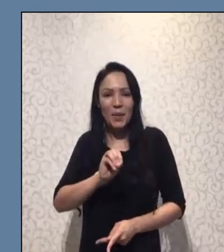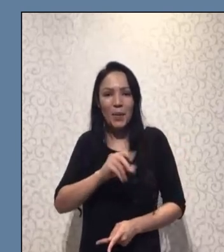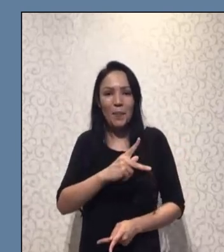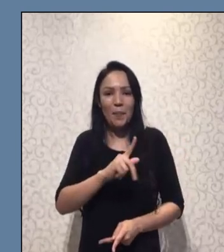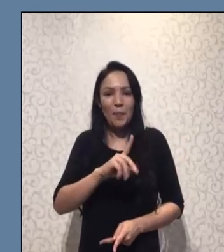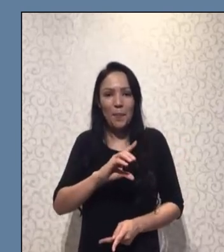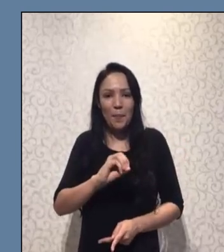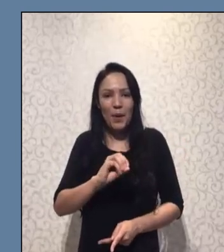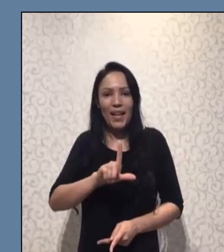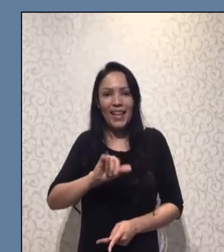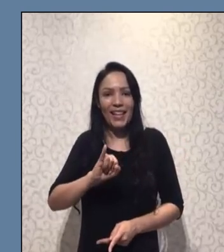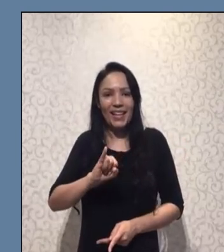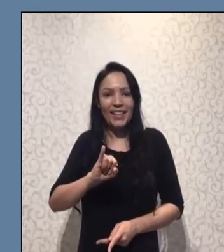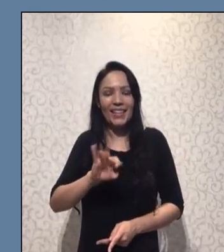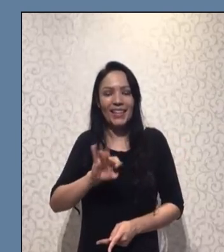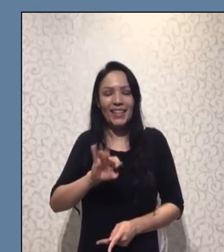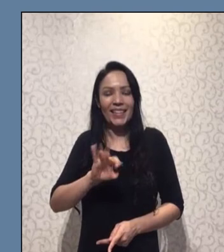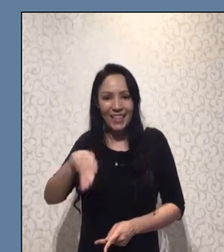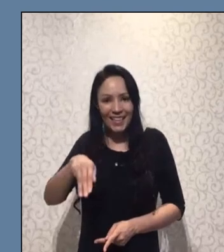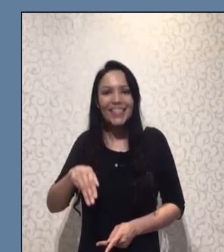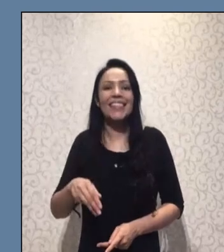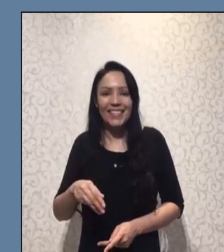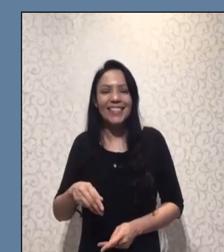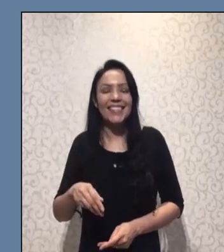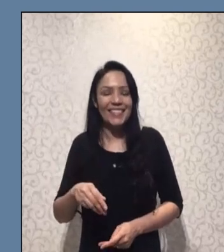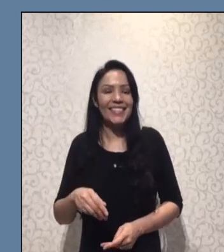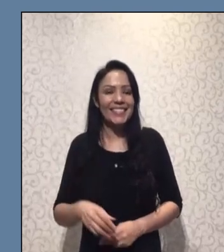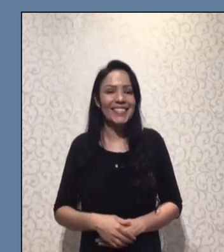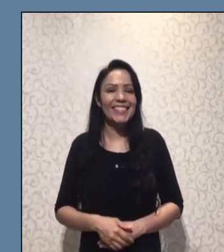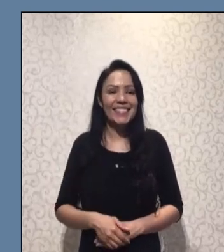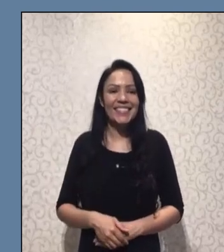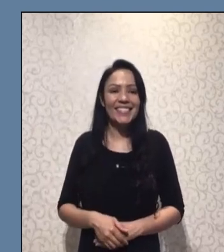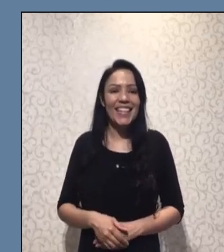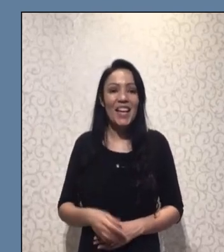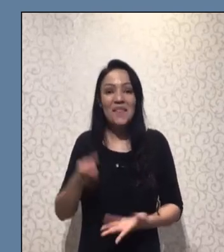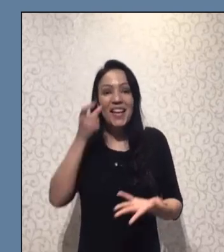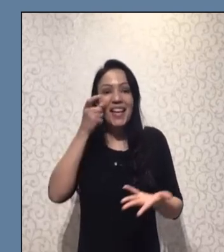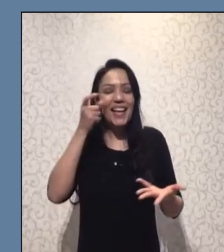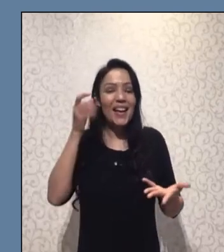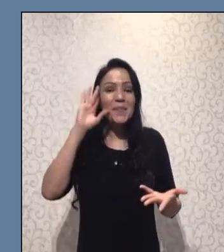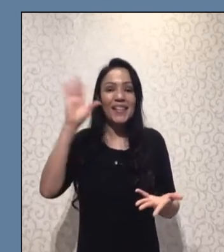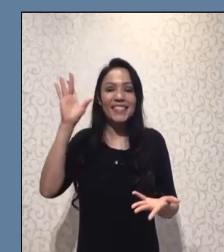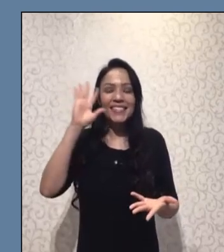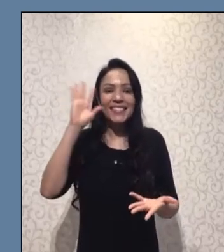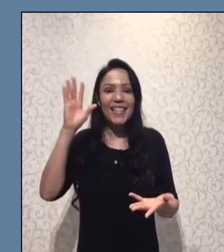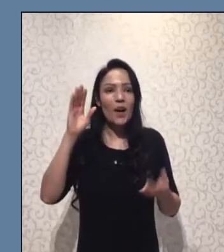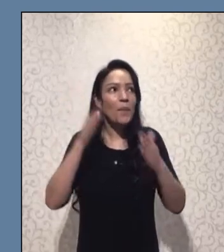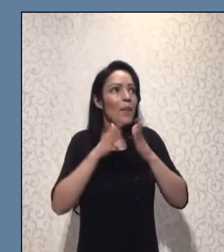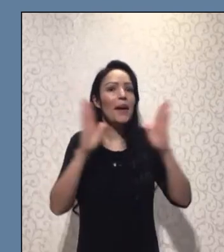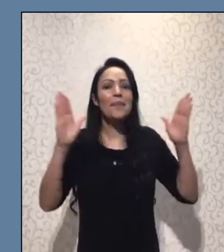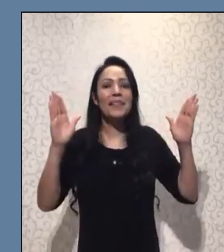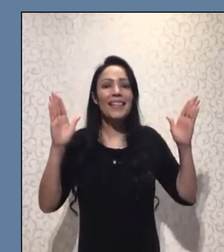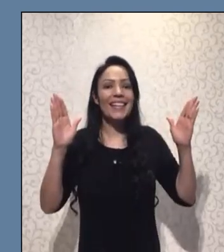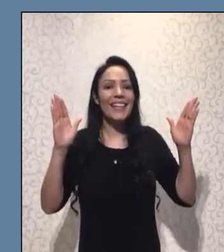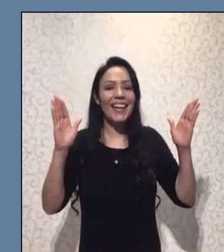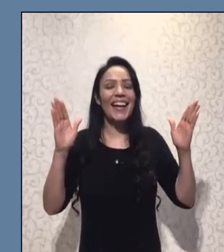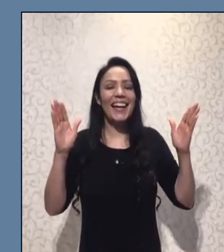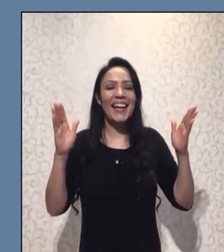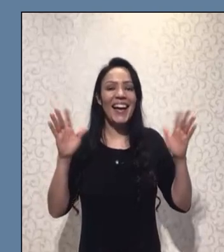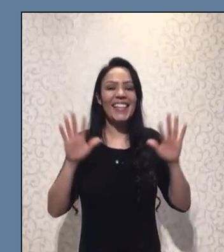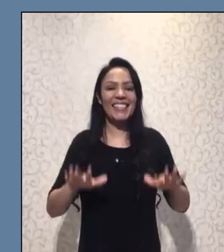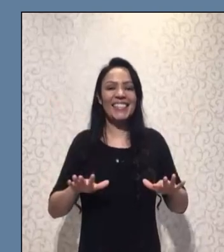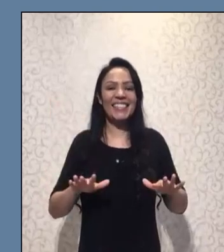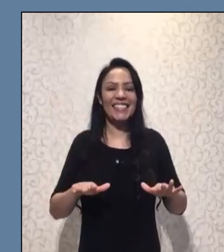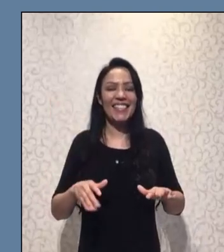Saiu acho que no fim de semana, né? É, exato. Eu fiquei imaginando quando o museu abrir, né? Acho que vai ser assim. Acho que vai ter